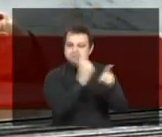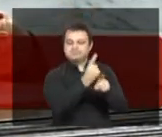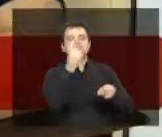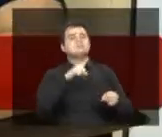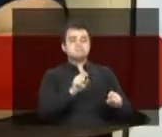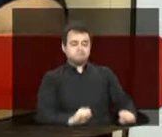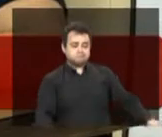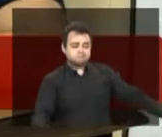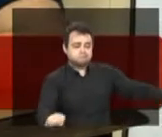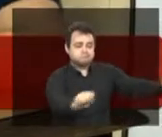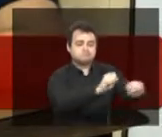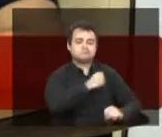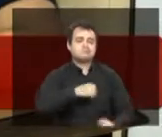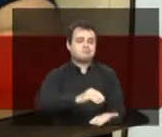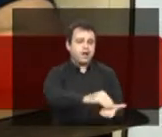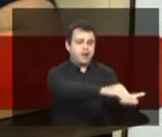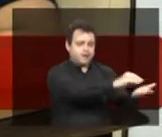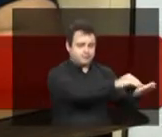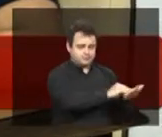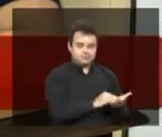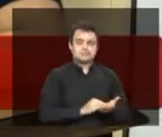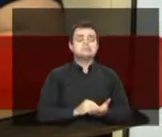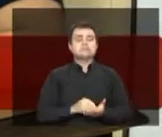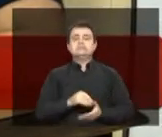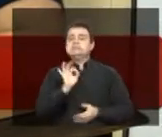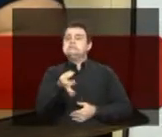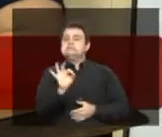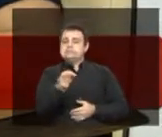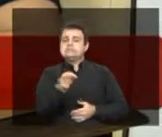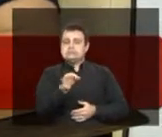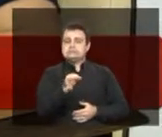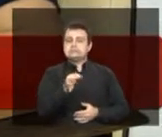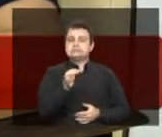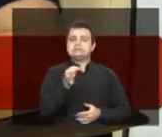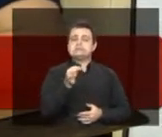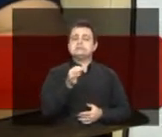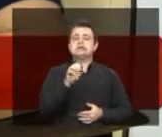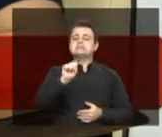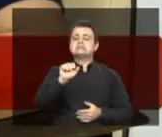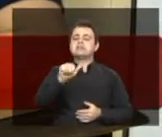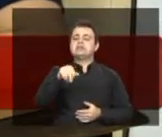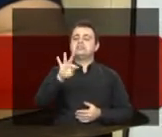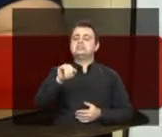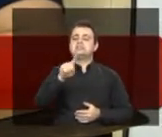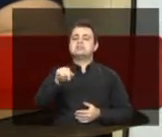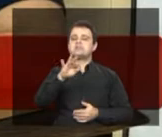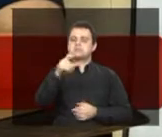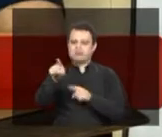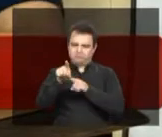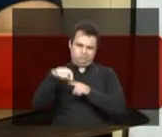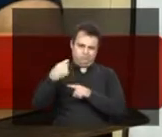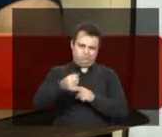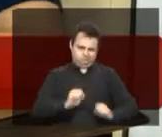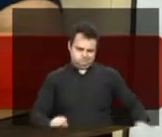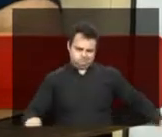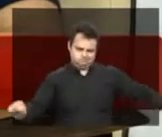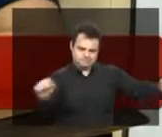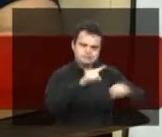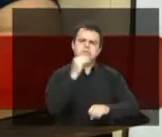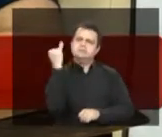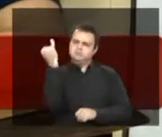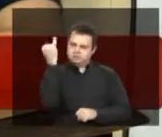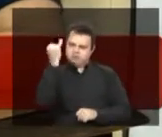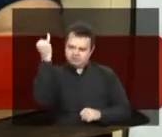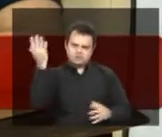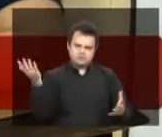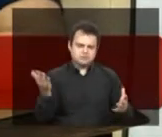pandemia. Isso. Eles falavam da sanitização, né? Bom, sanitização é importante, mas a limpeza em si